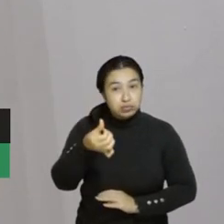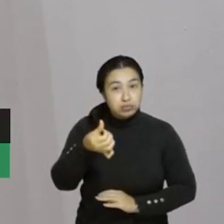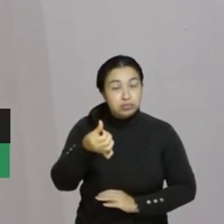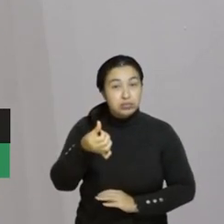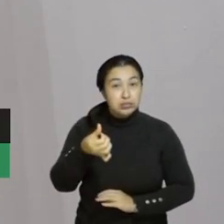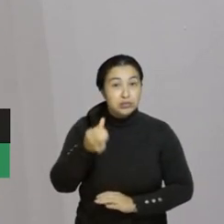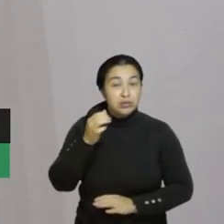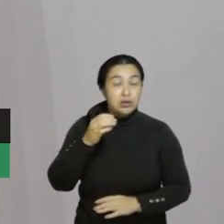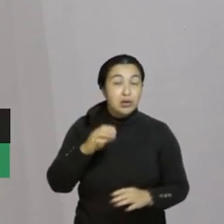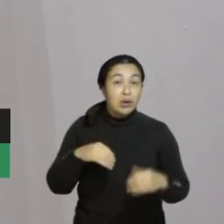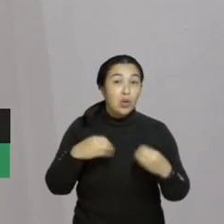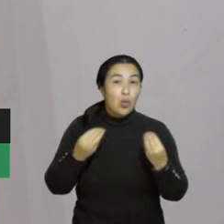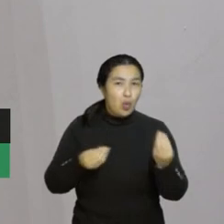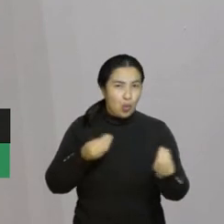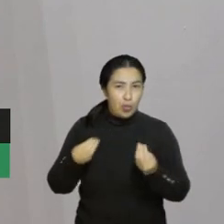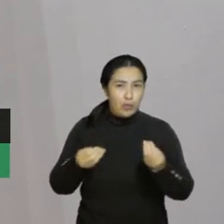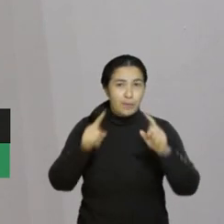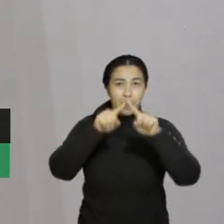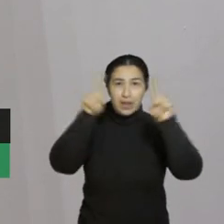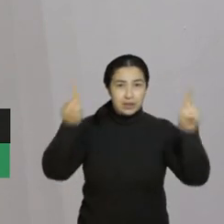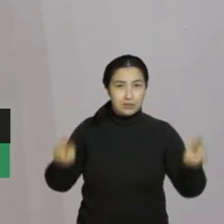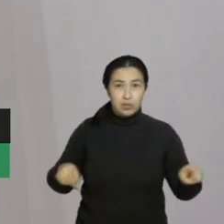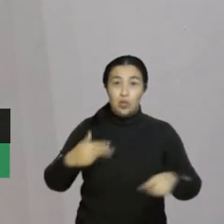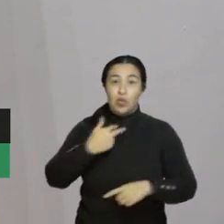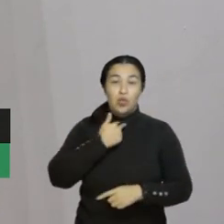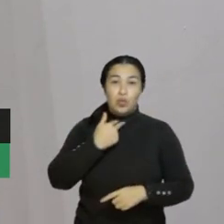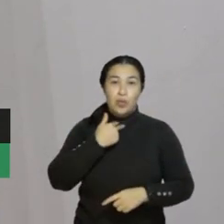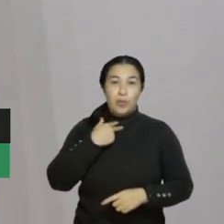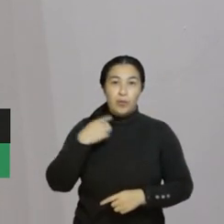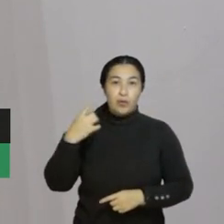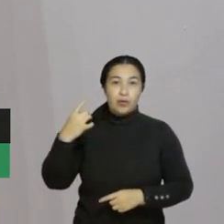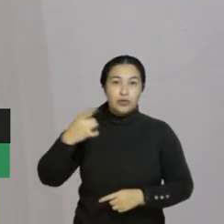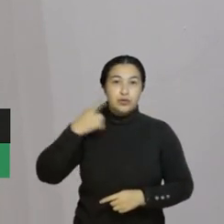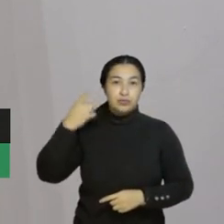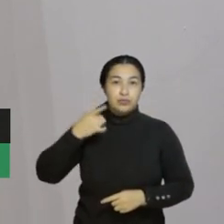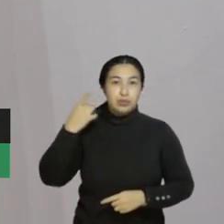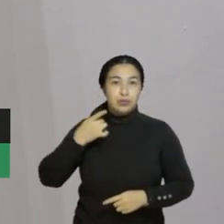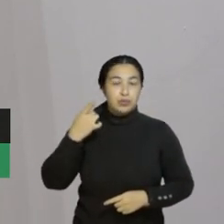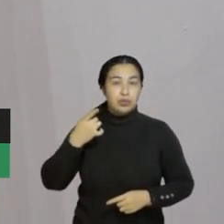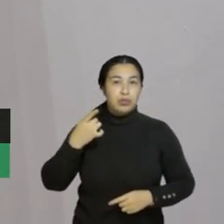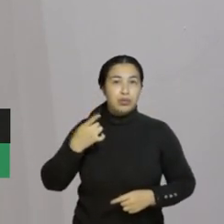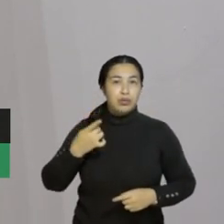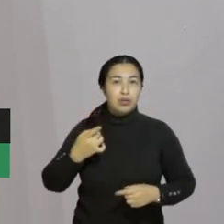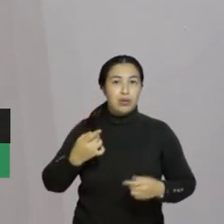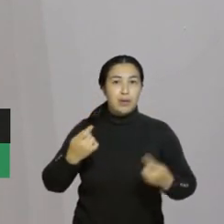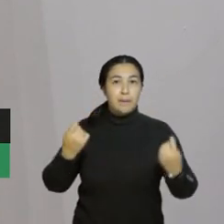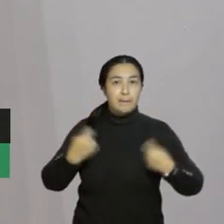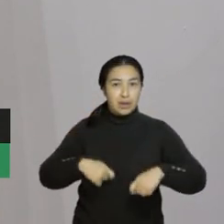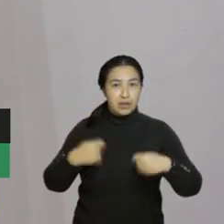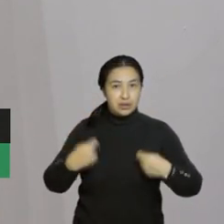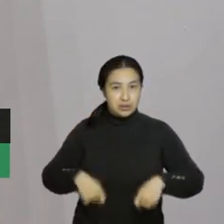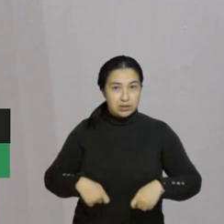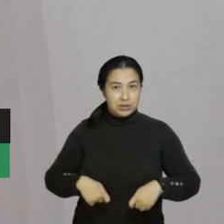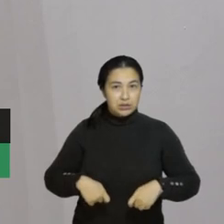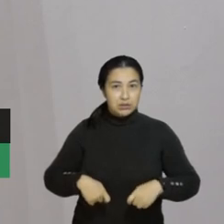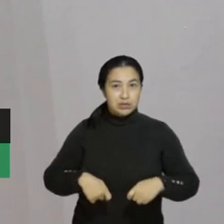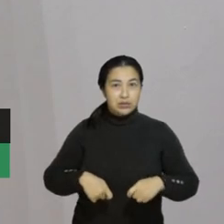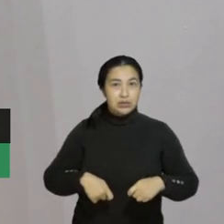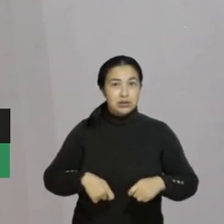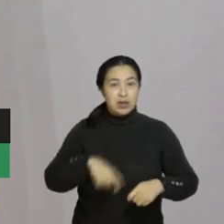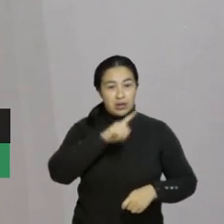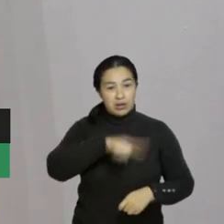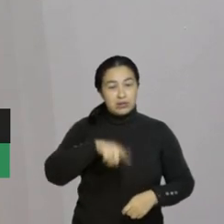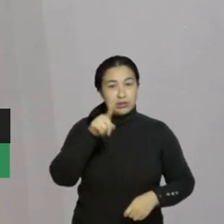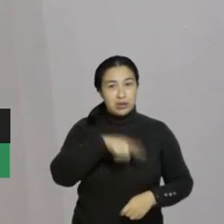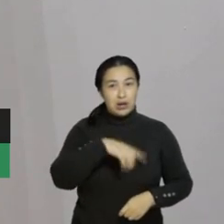que o servidor não pode mais advogar e ainda tem que pedir baixa na OAB. Eles podiam fazer